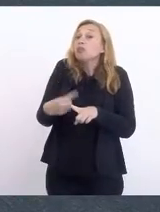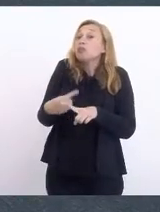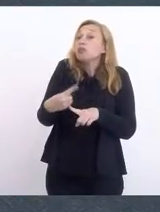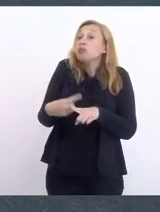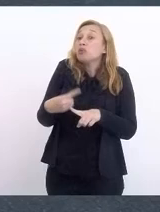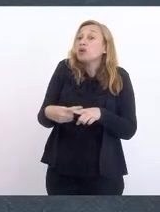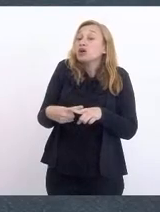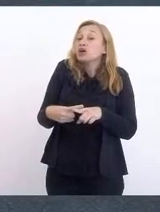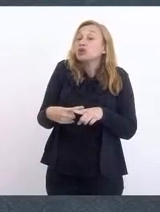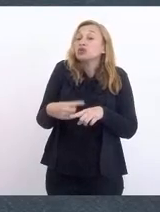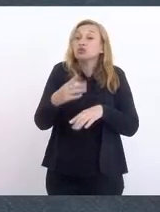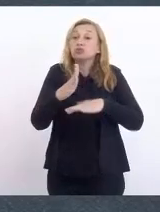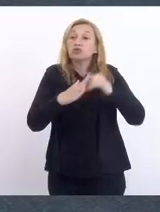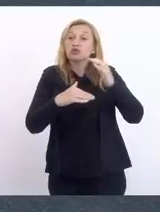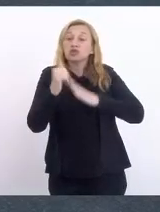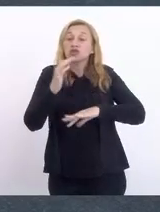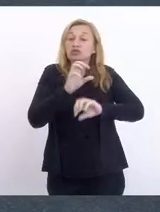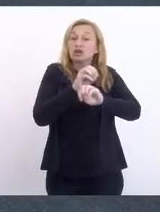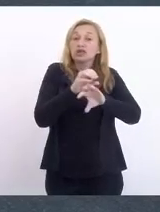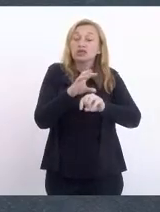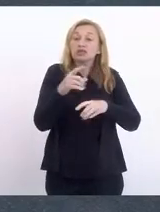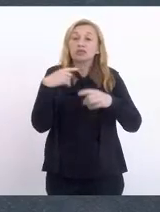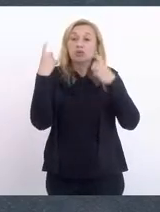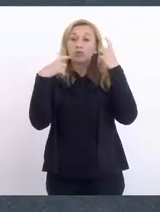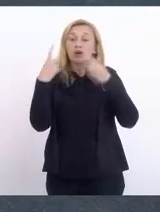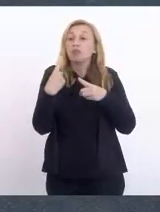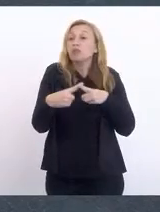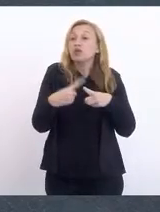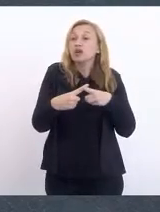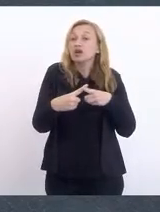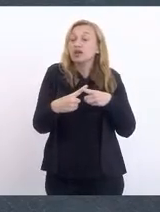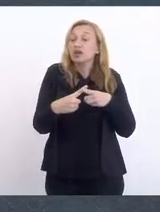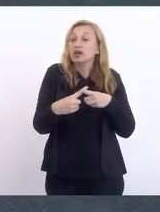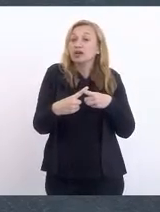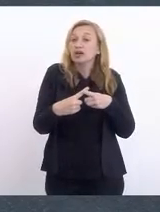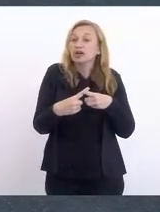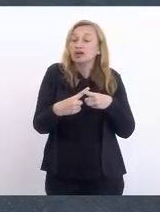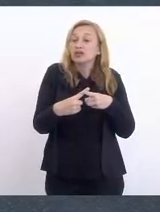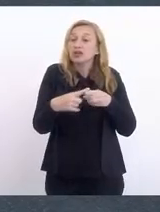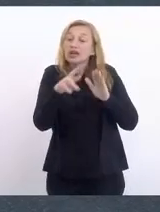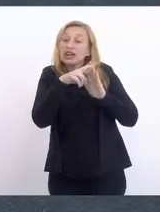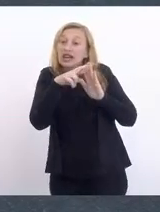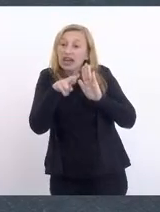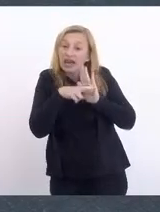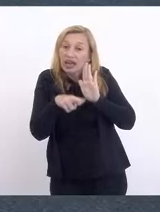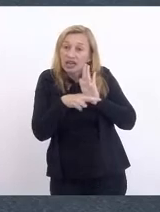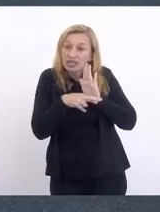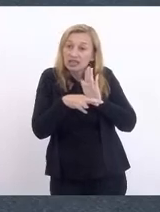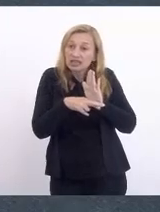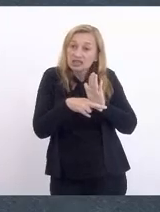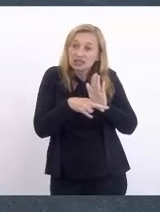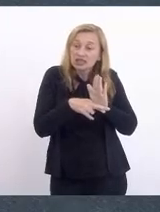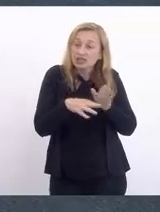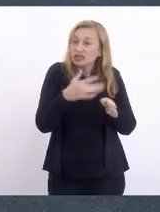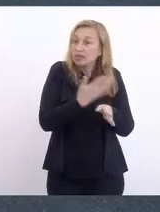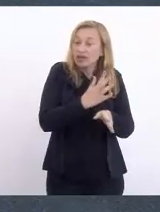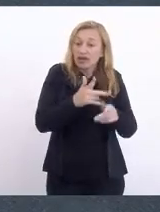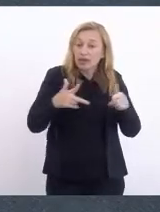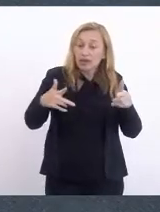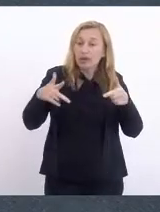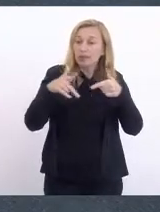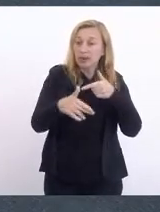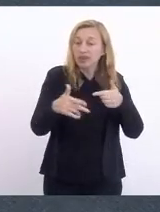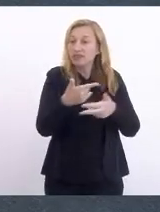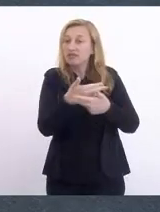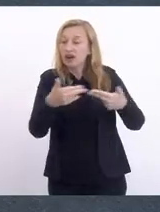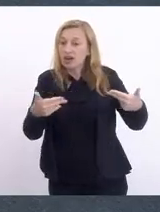está tudinho dos professores da educação Deputado Rodrigo Amorim o que foram fixadas regras que na prática impedem vários